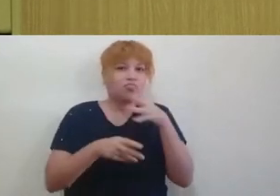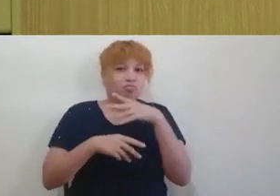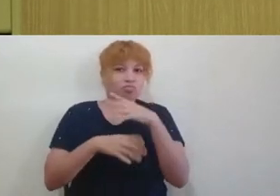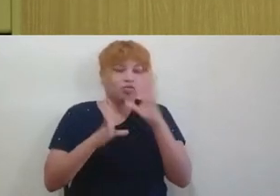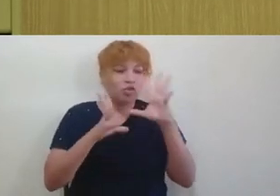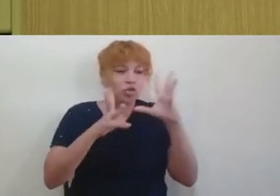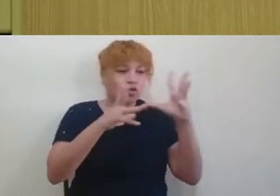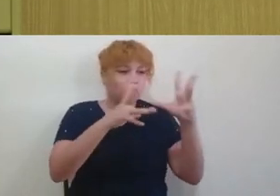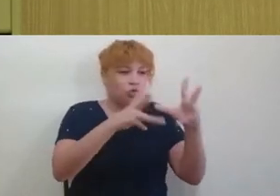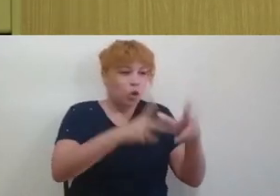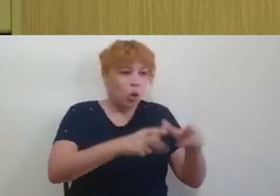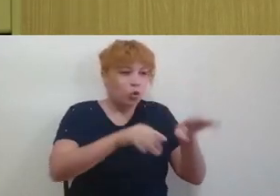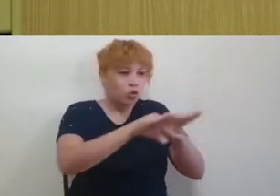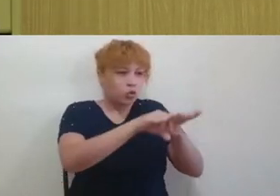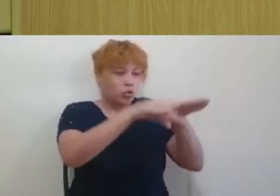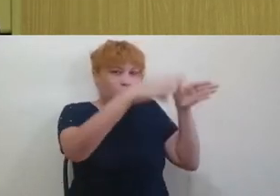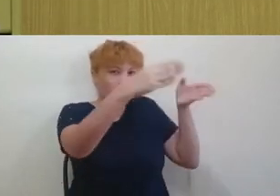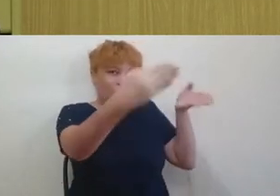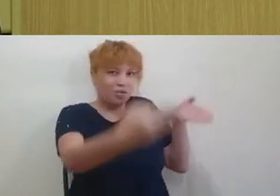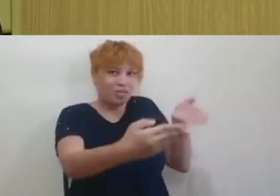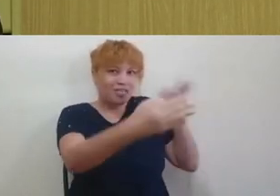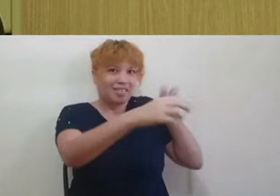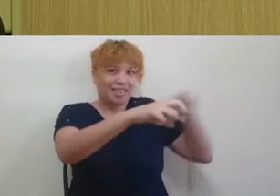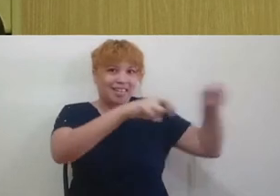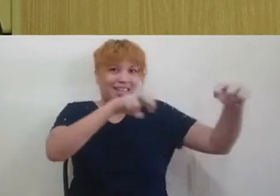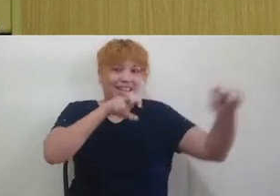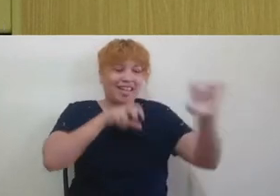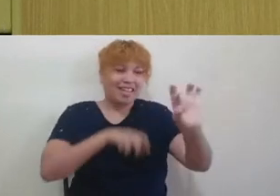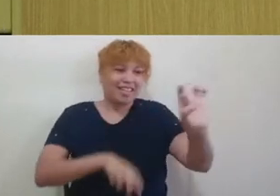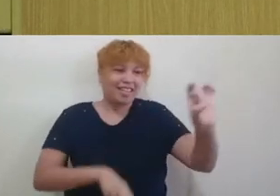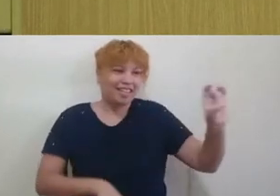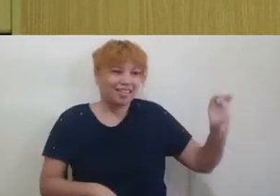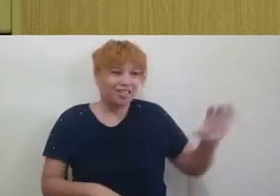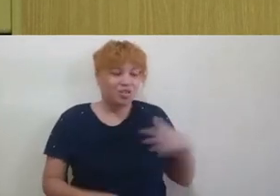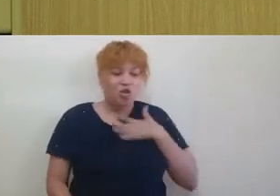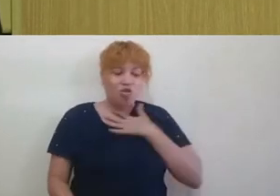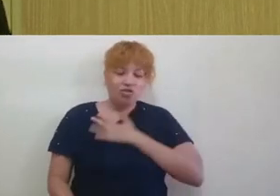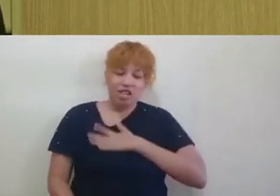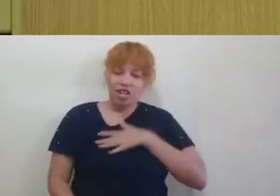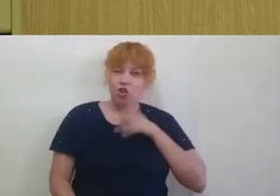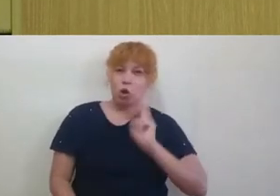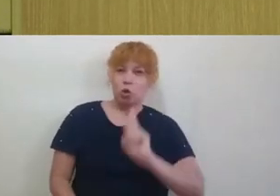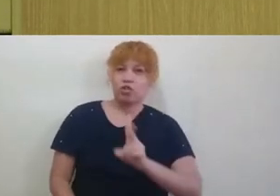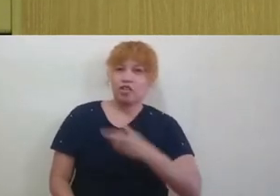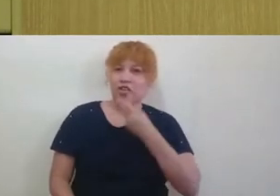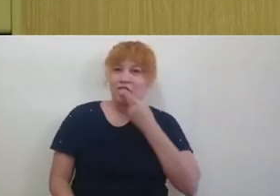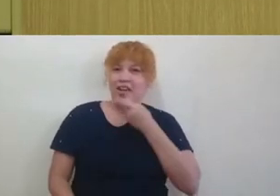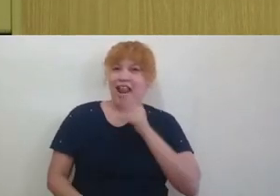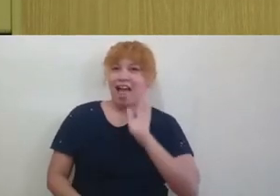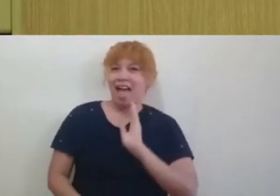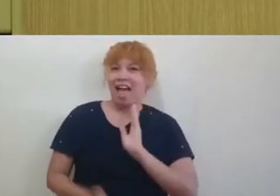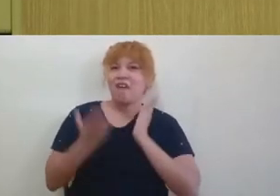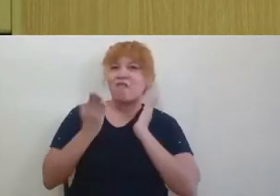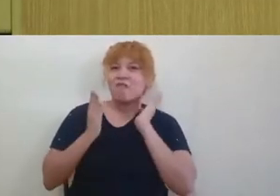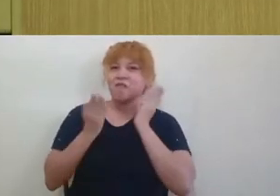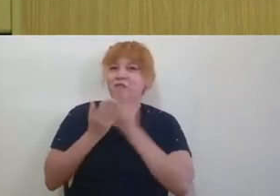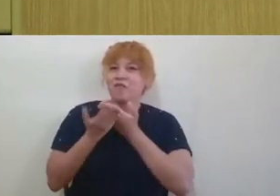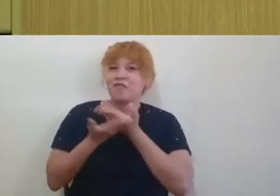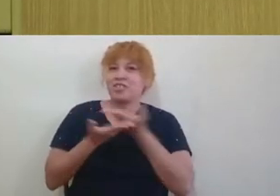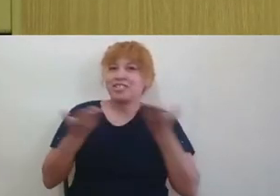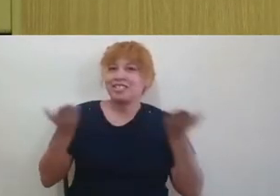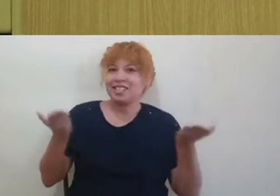Nesse sentido, então, eu queria parabenizar ainda mais a todos que conseguiram se formar no meio de todo